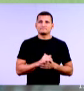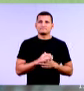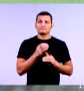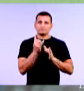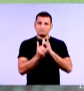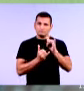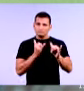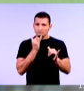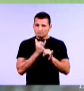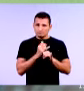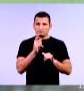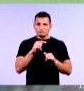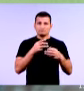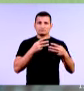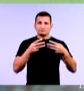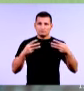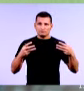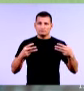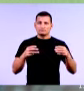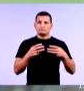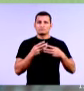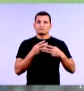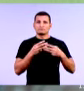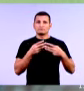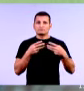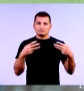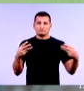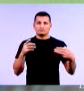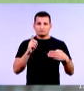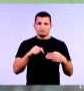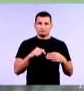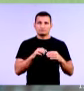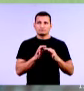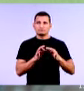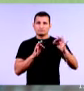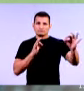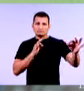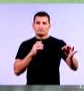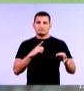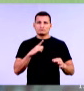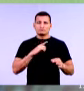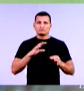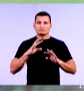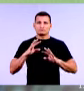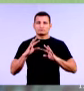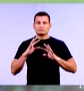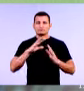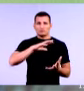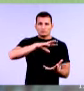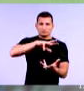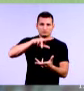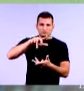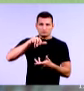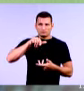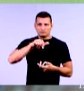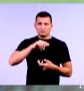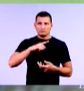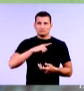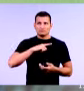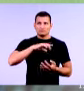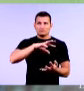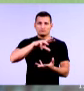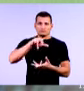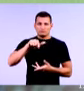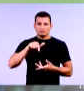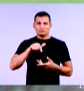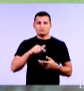rede de longa distância, de alcance mundial, cobre todo o planeta. E a internet é uma interligação de redes de